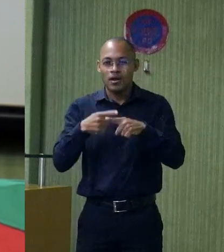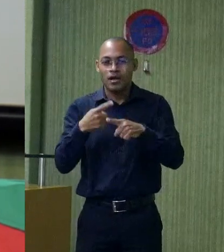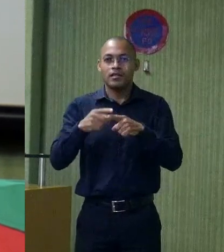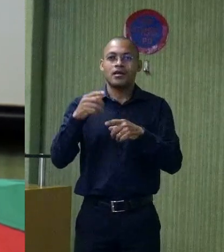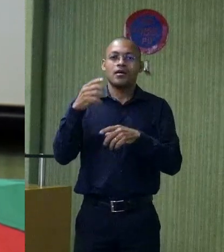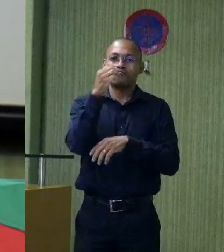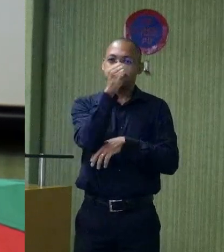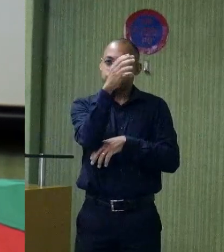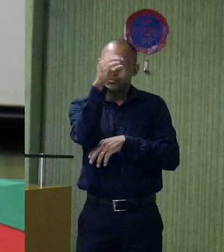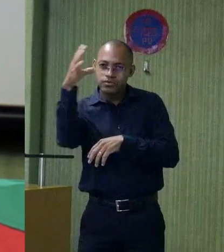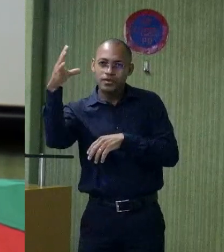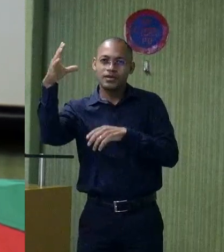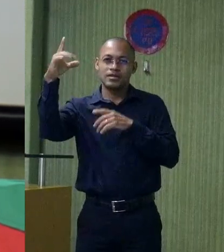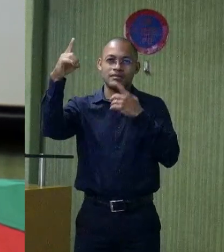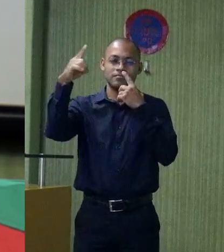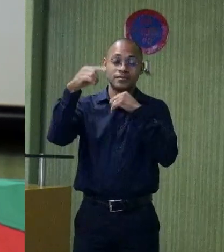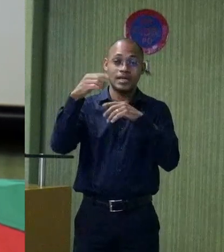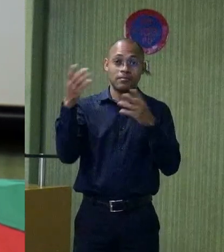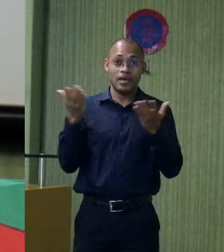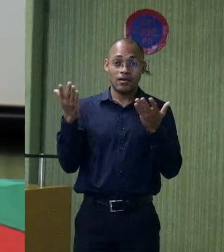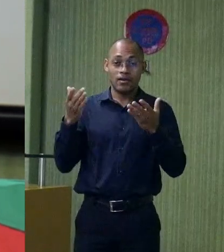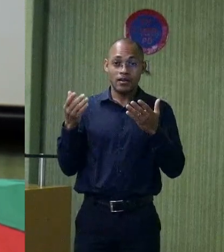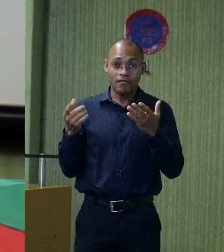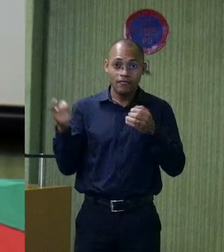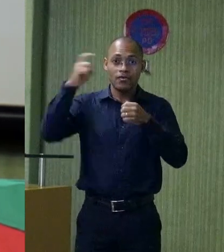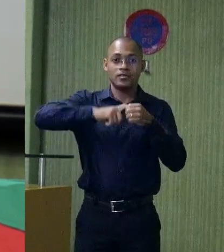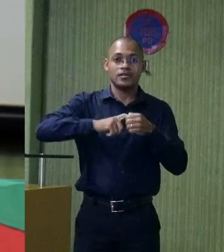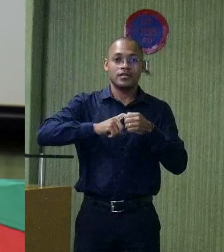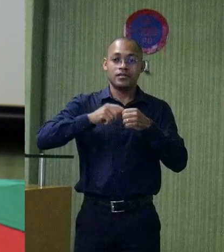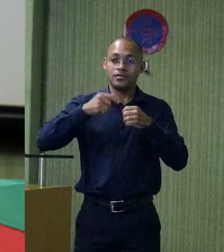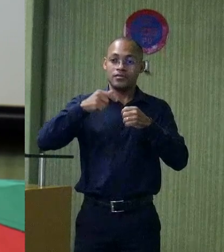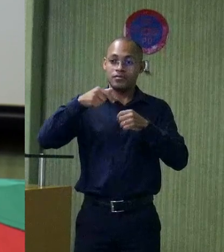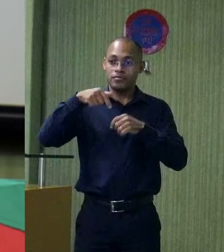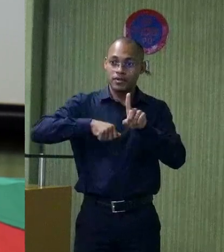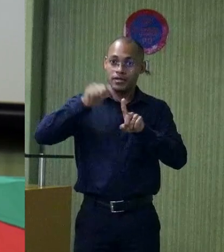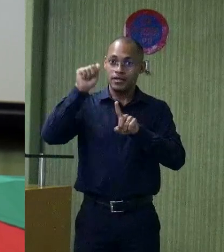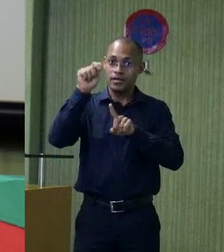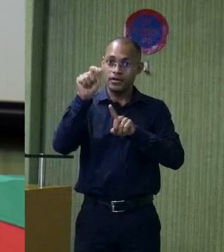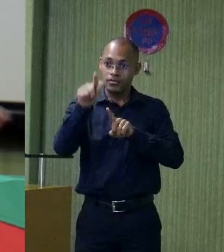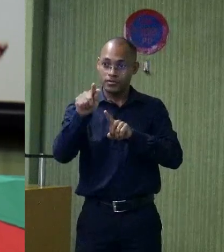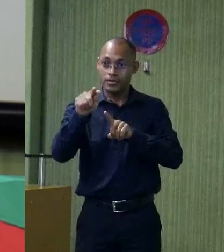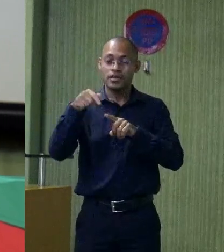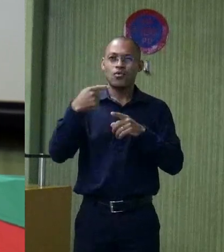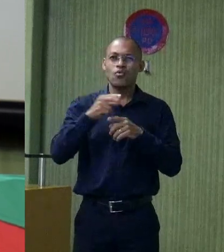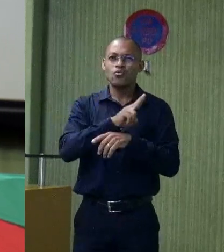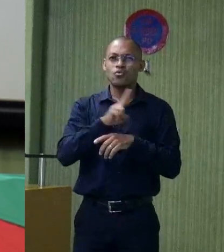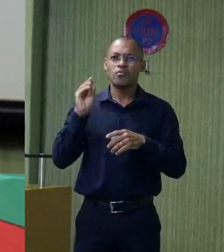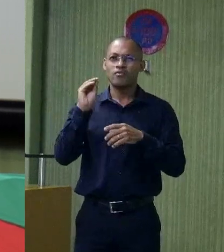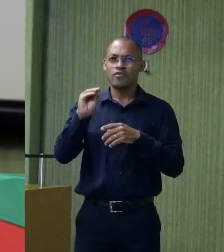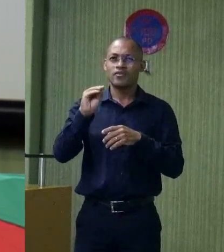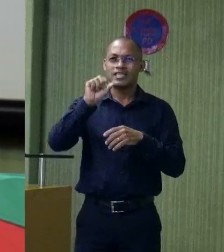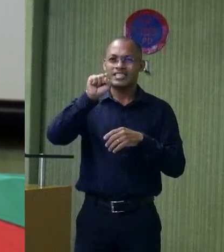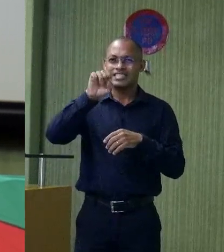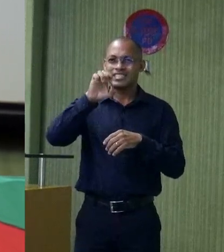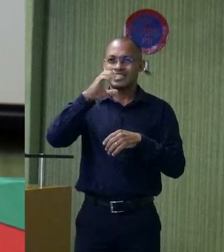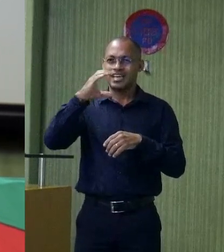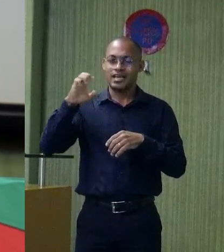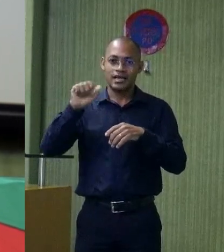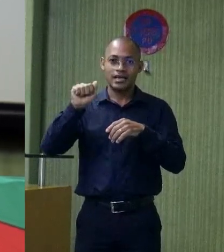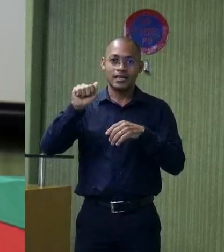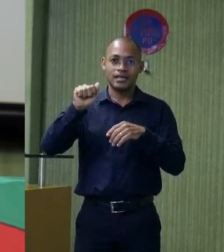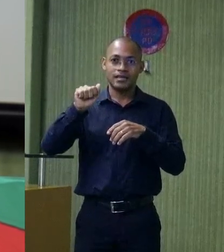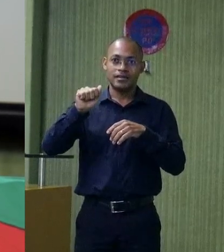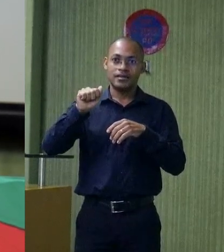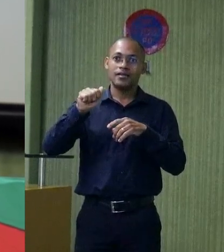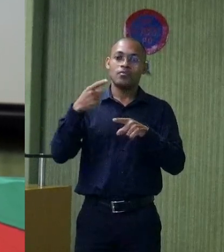infelizmente agora em agosto a gente também tem a seca a gente chama seca porque não é seca como no nordesta é a seca